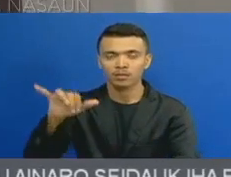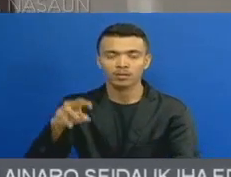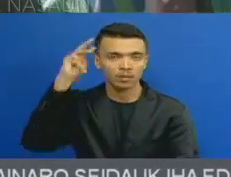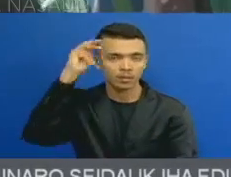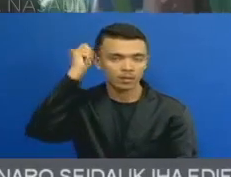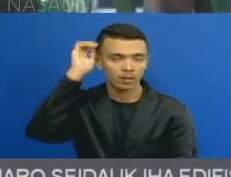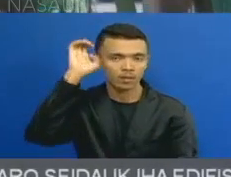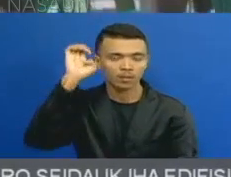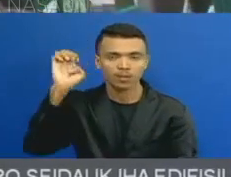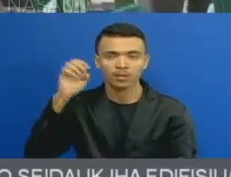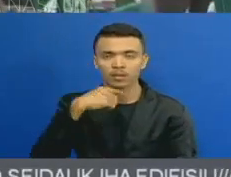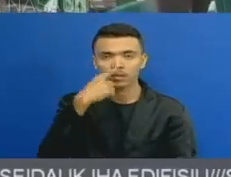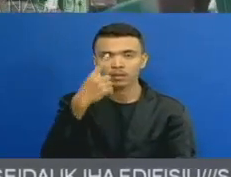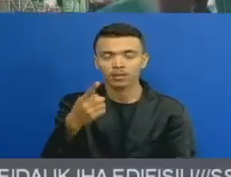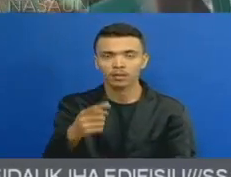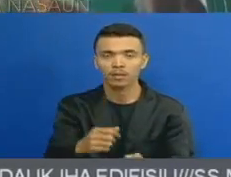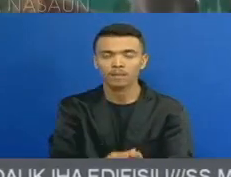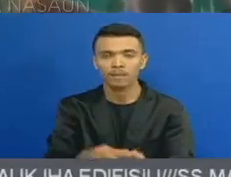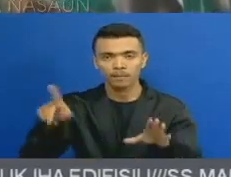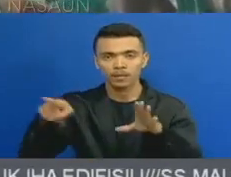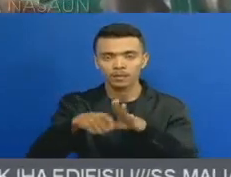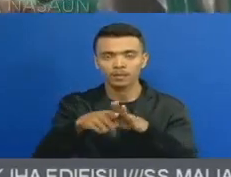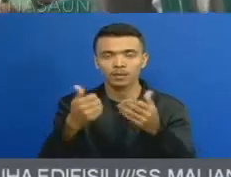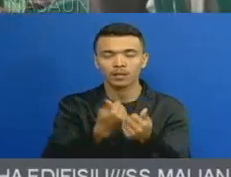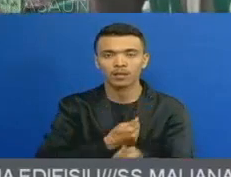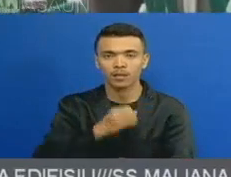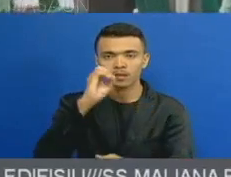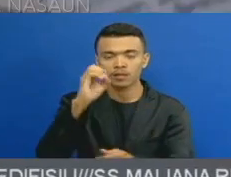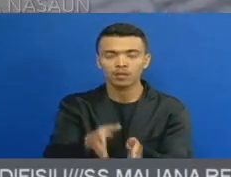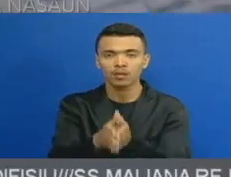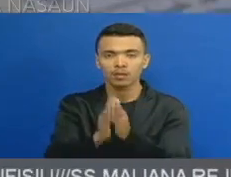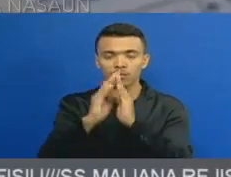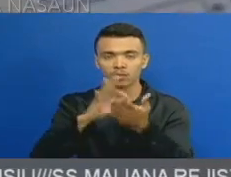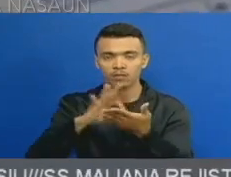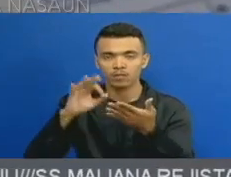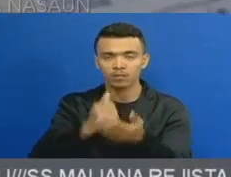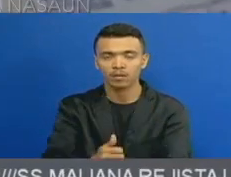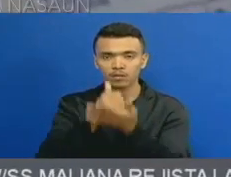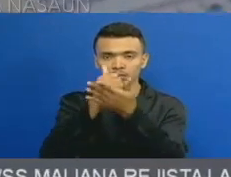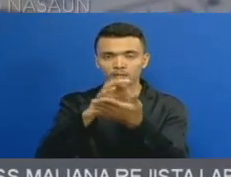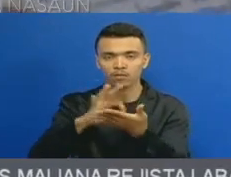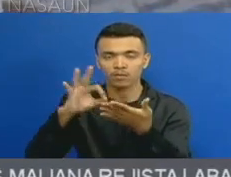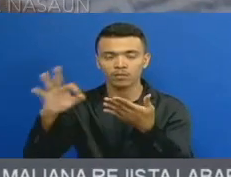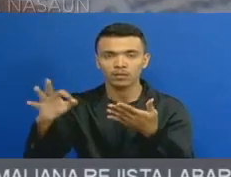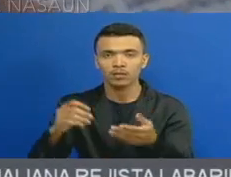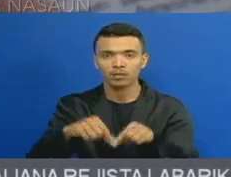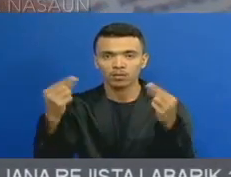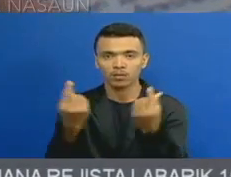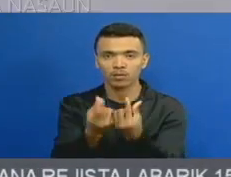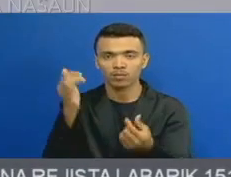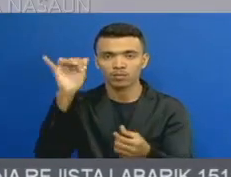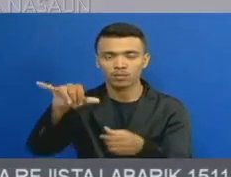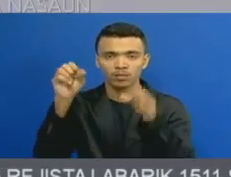Estatal Celestino Marques Ateten, presidente Siranian e Ainaro Hori facilita a formação para a equipa de gestão merenda escolar. A turnê equipa Sira